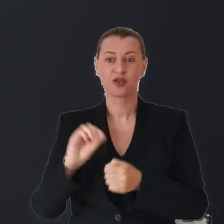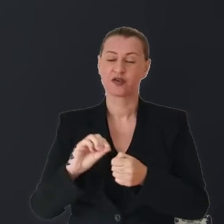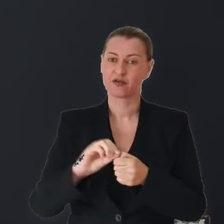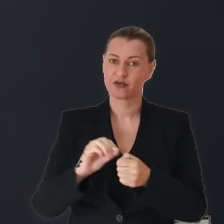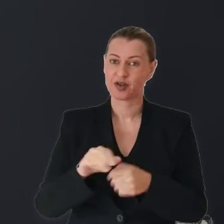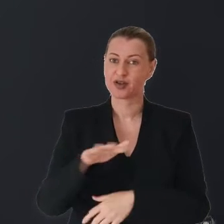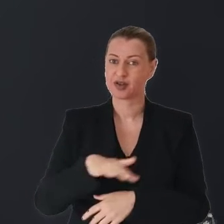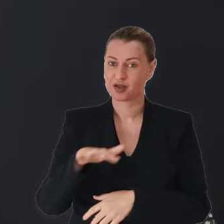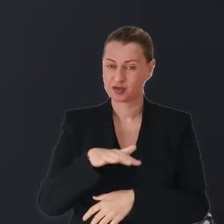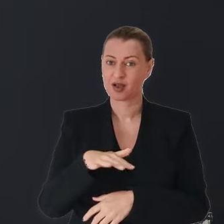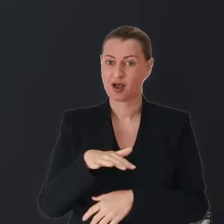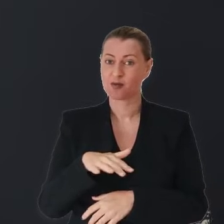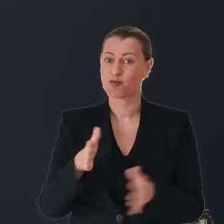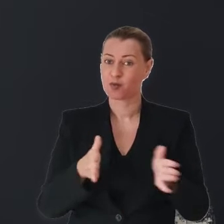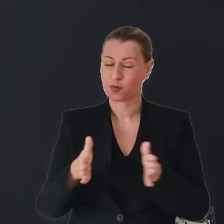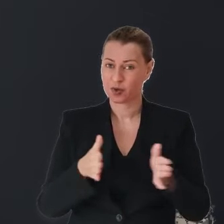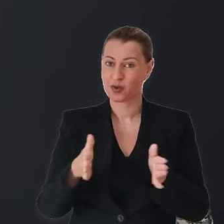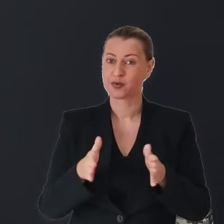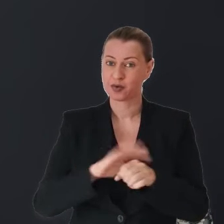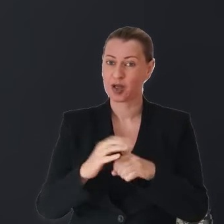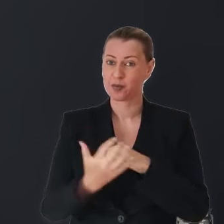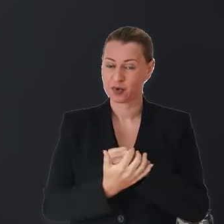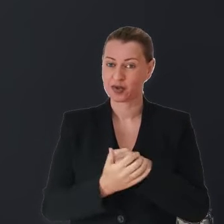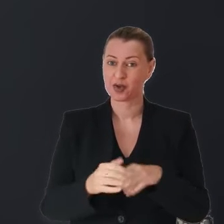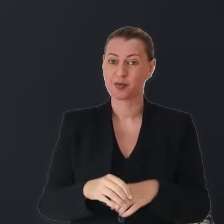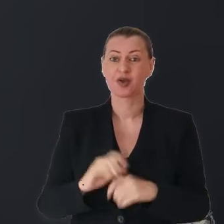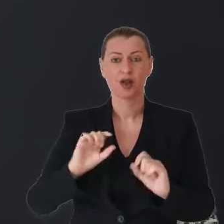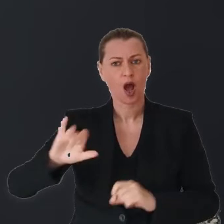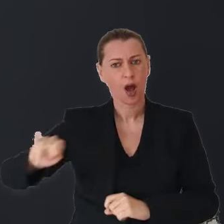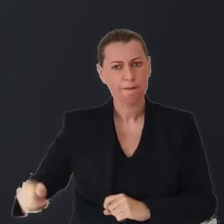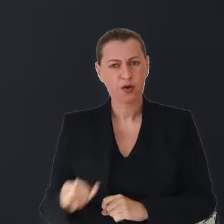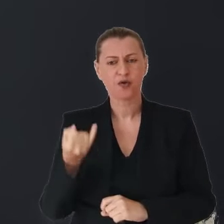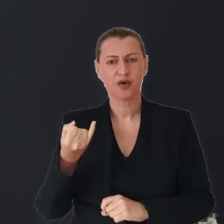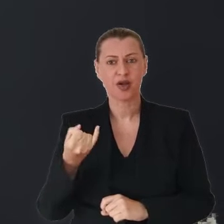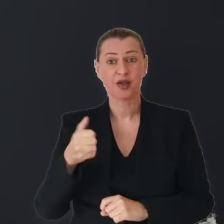durante a pandemia. Mas antes de qualquer coisa, aproveita para nos curtir lá em